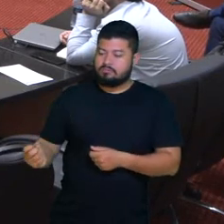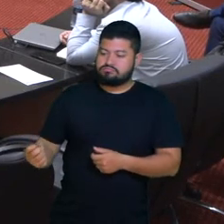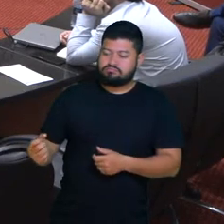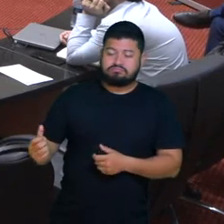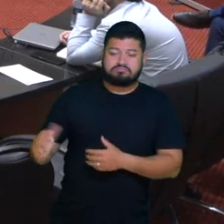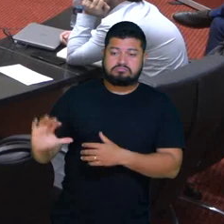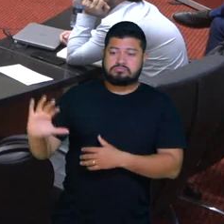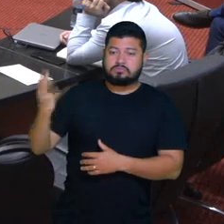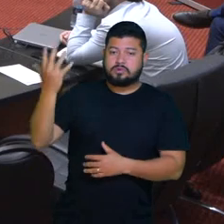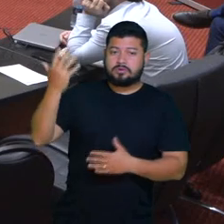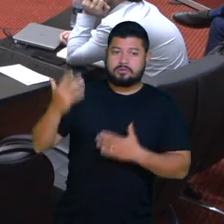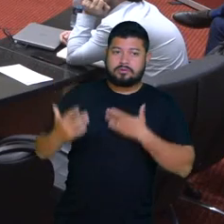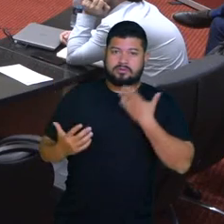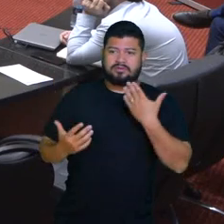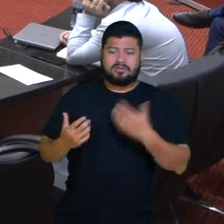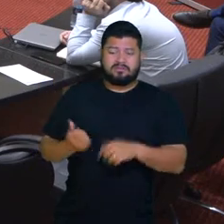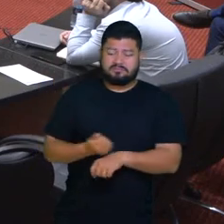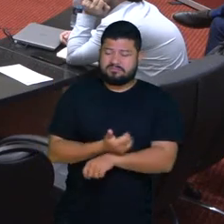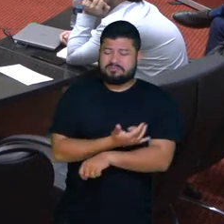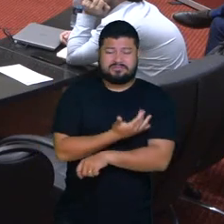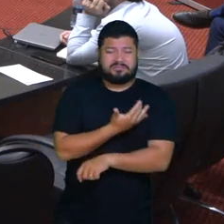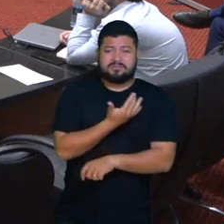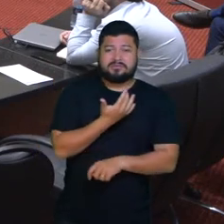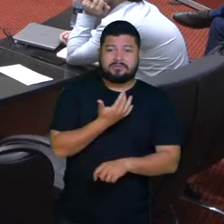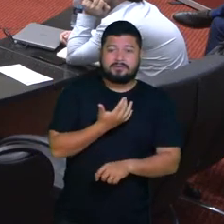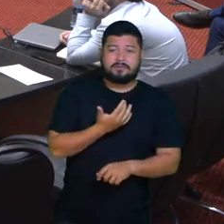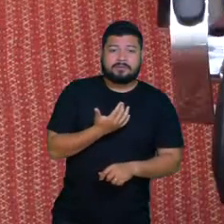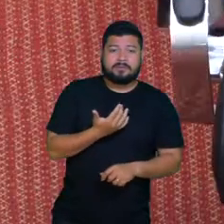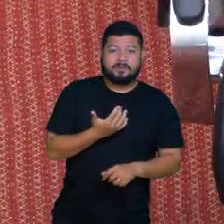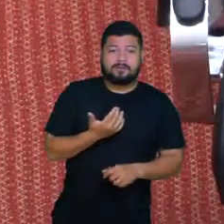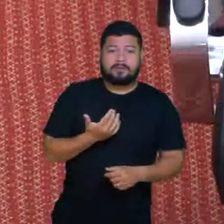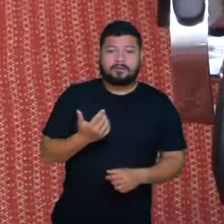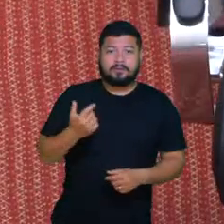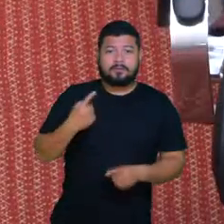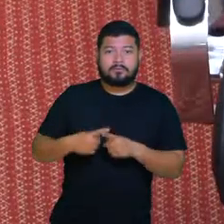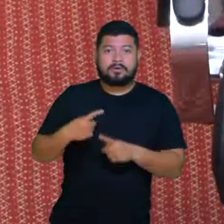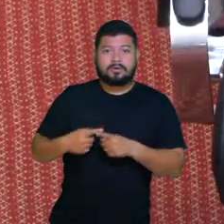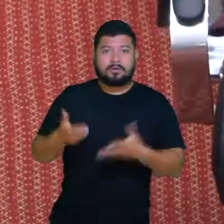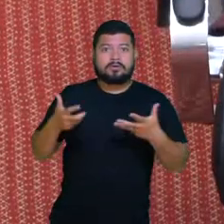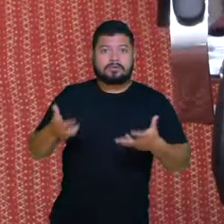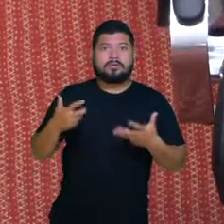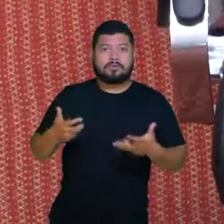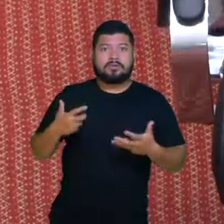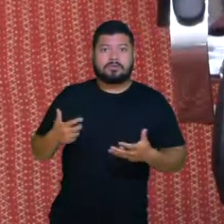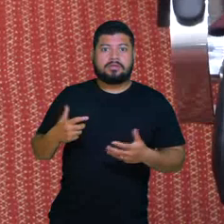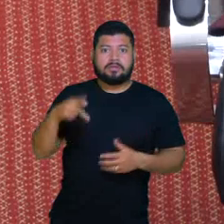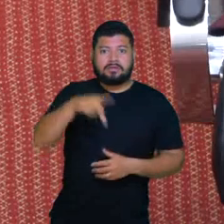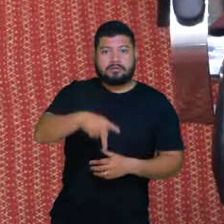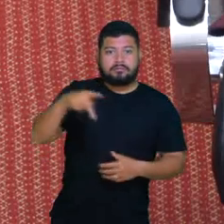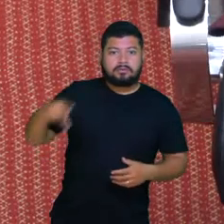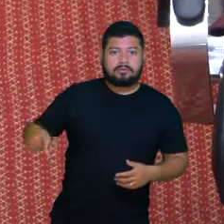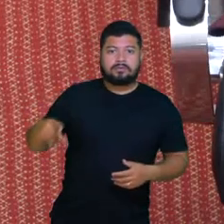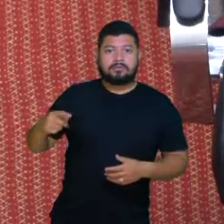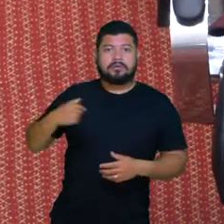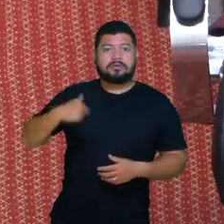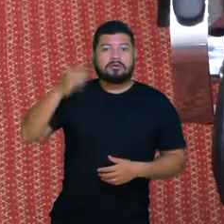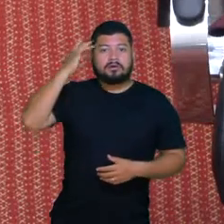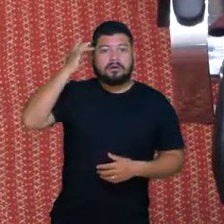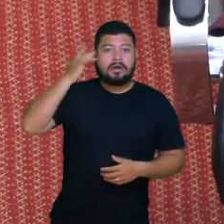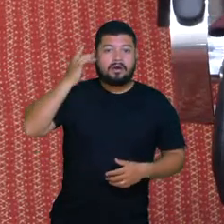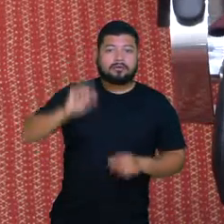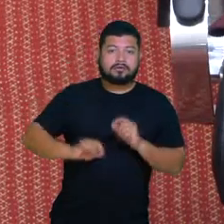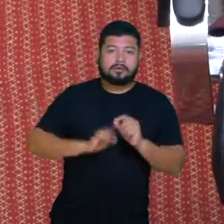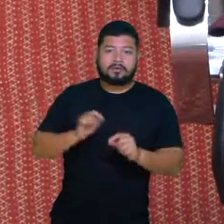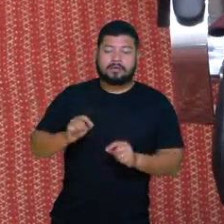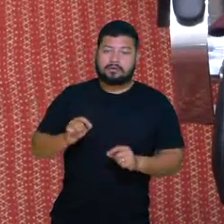vou me emocionar para valear mas porque eu quis ser professora Então o que eu acho é que